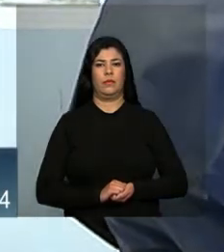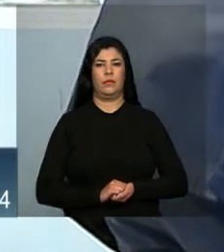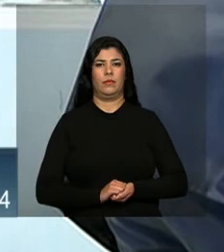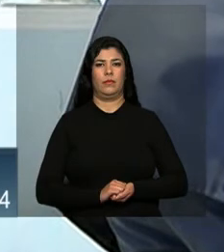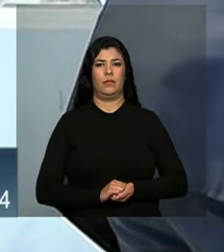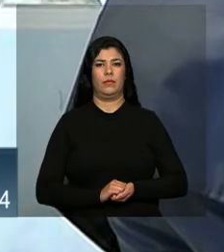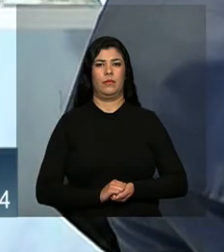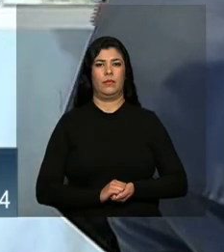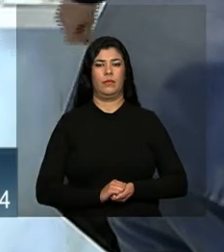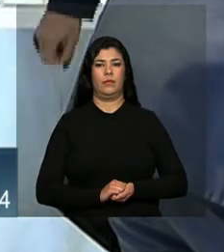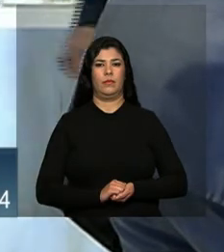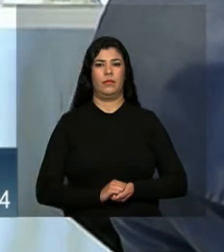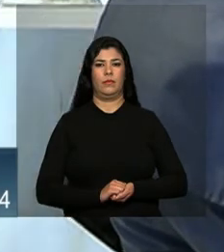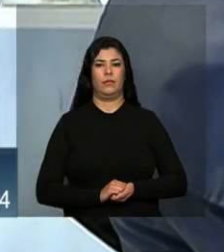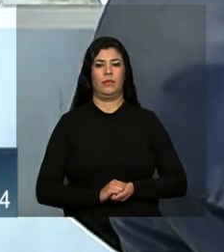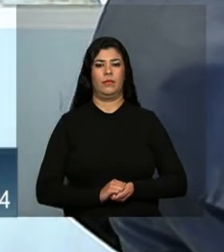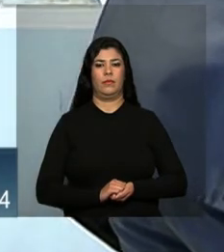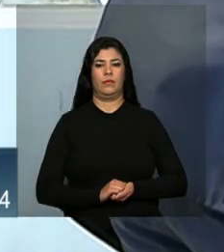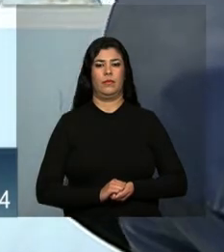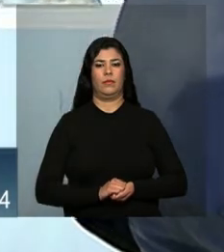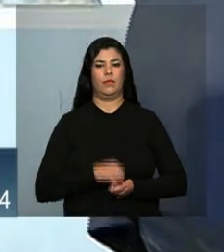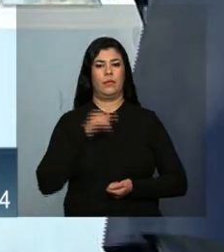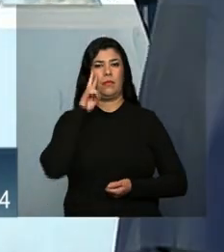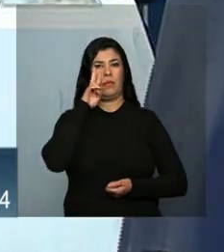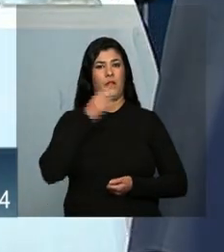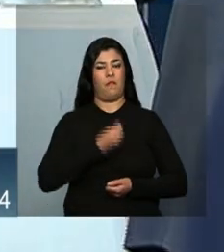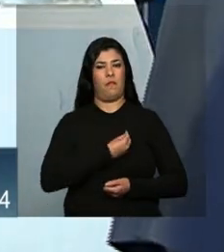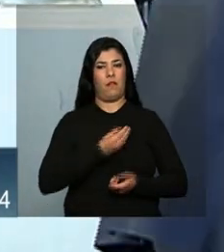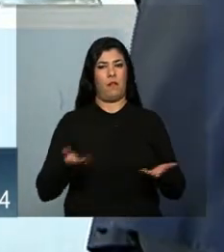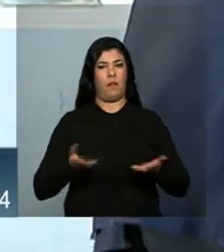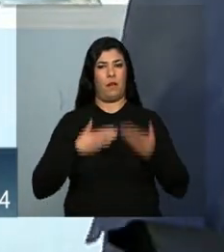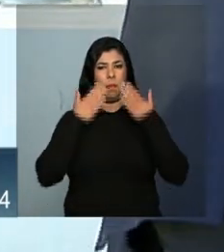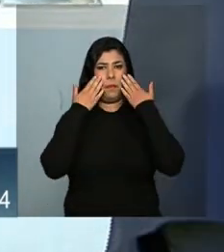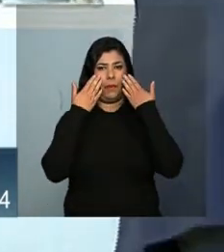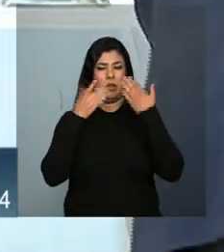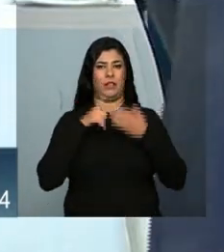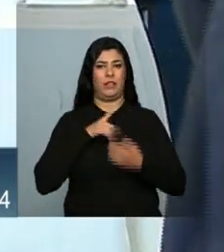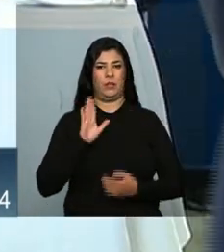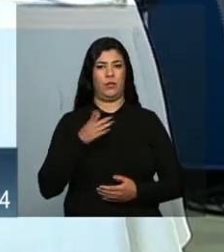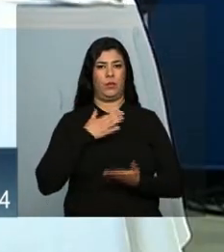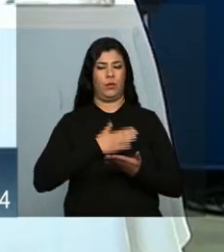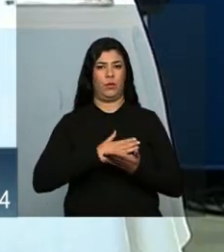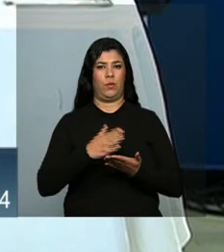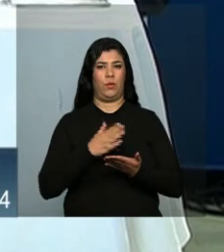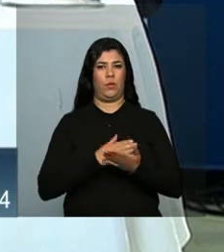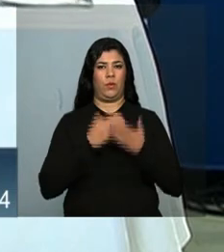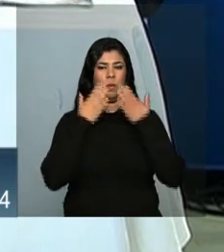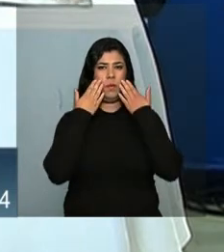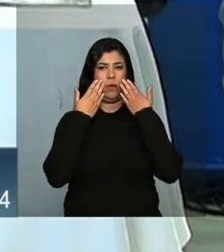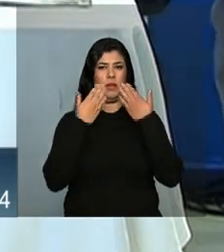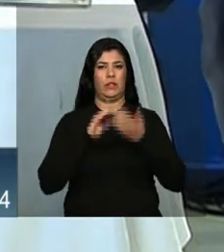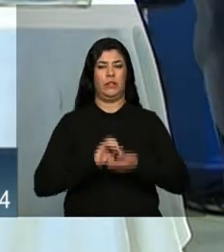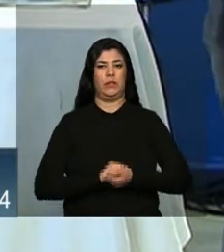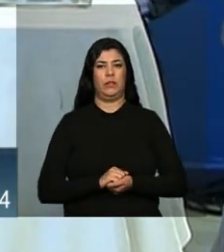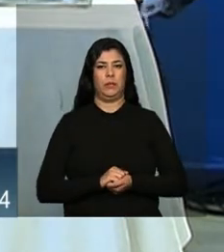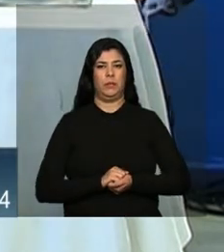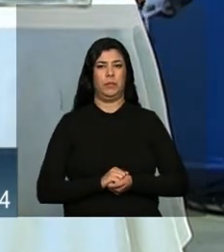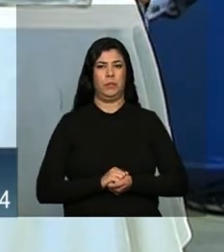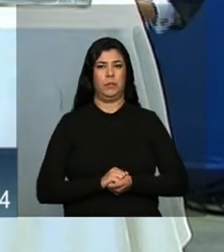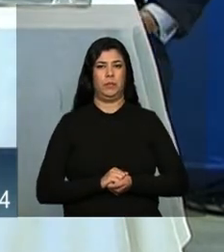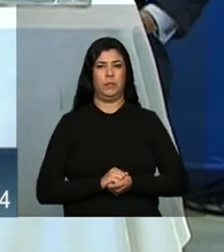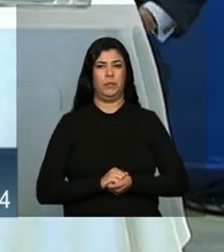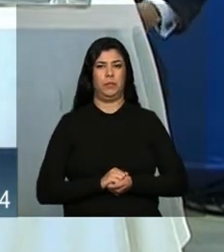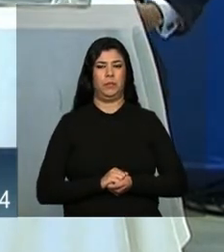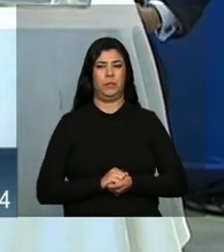se você acompanhar ao vivo aqui na TV NBR apresentação do Logo mais o início da apresentação do boletim saúde